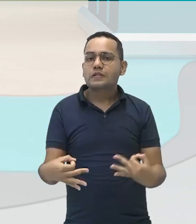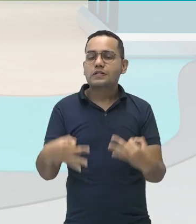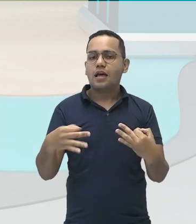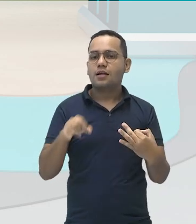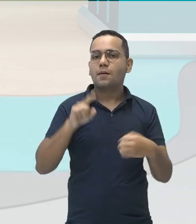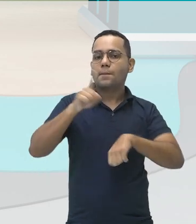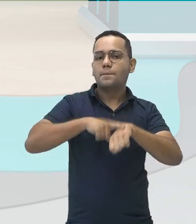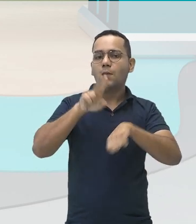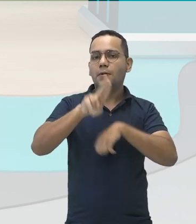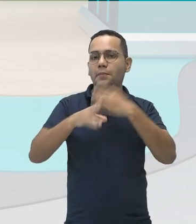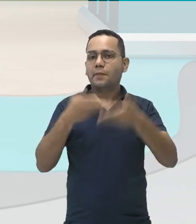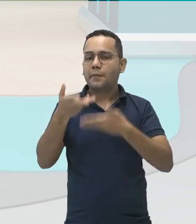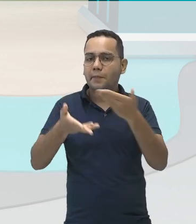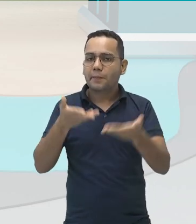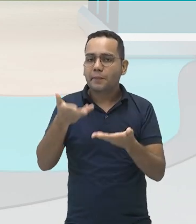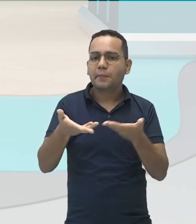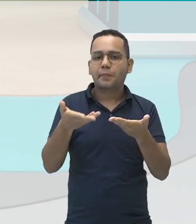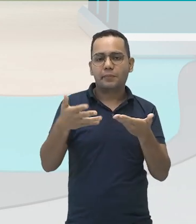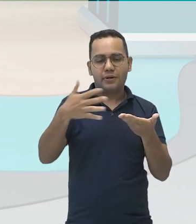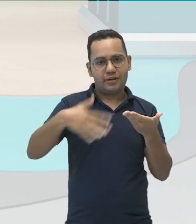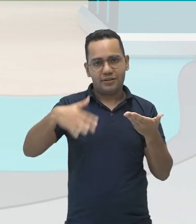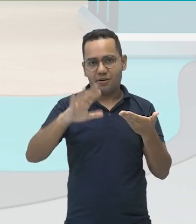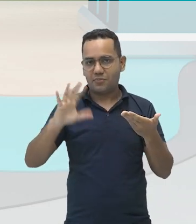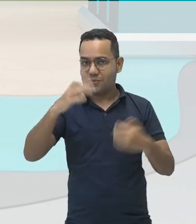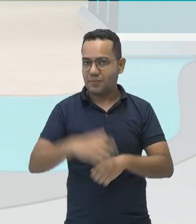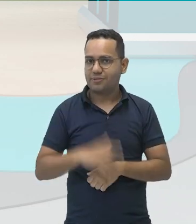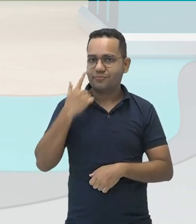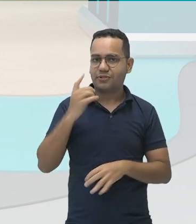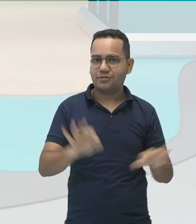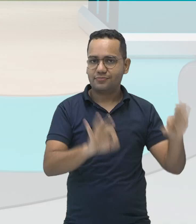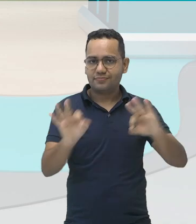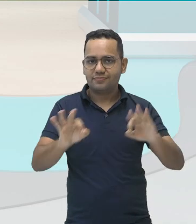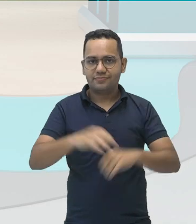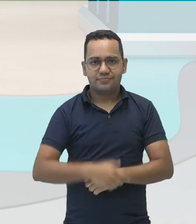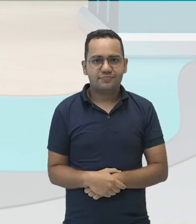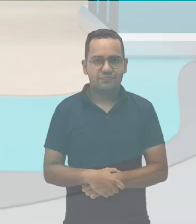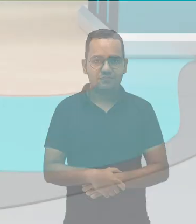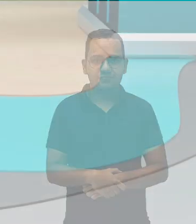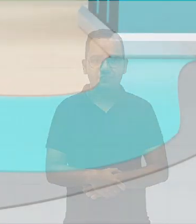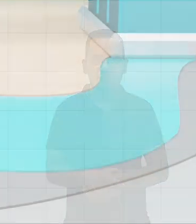em relação a esses acidentes? Então vem comigo.